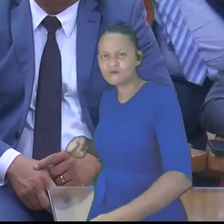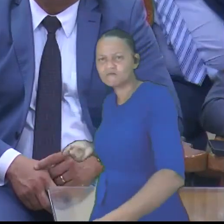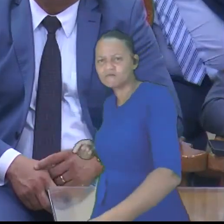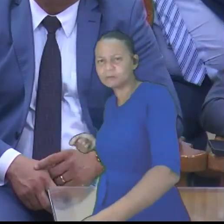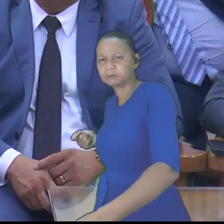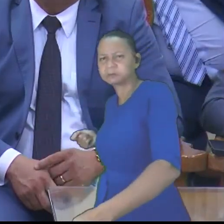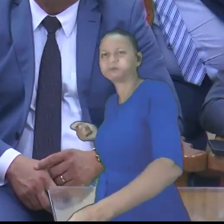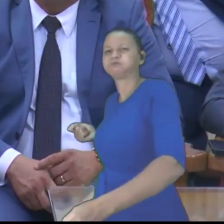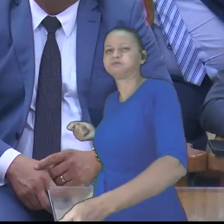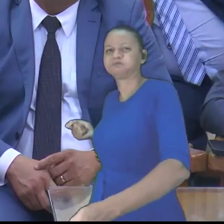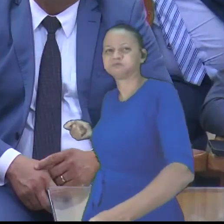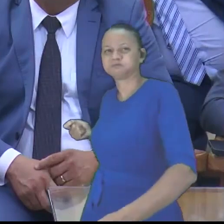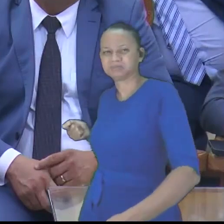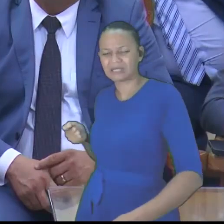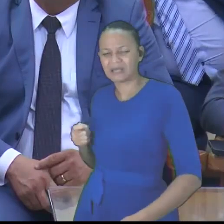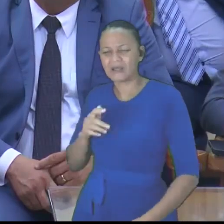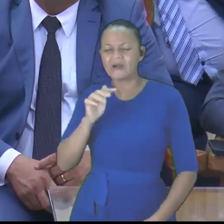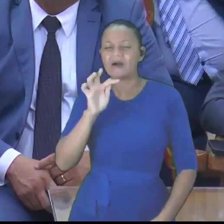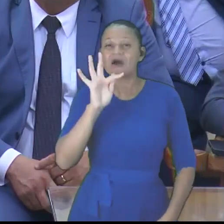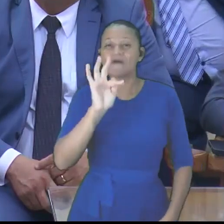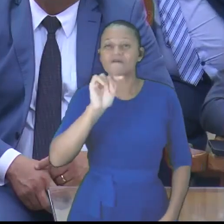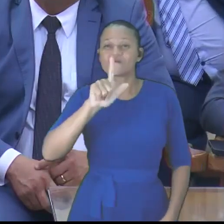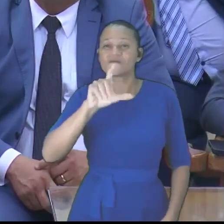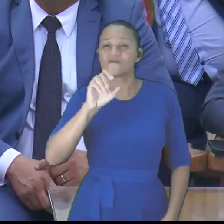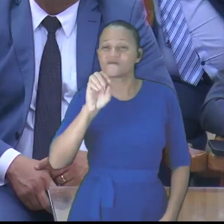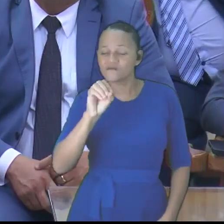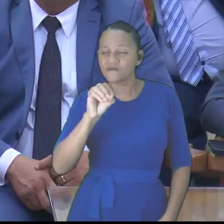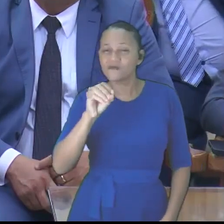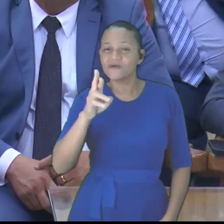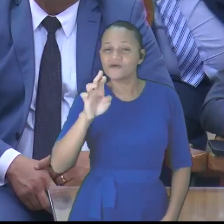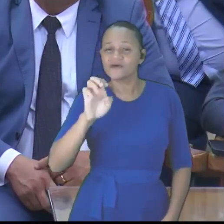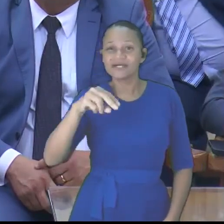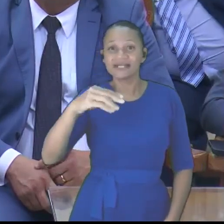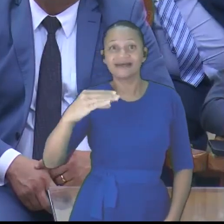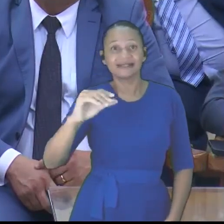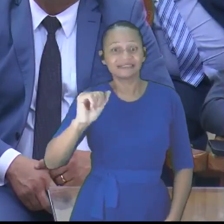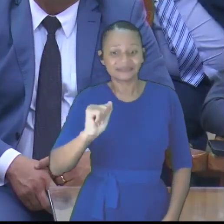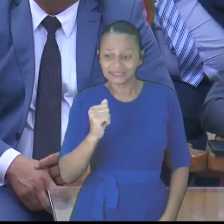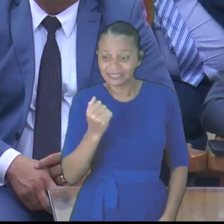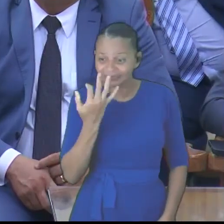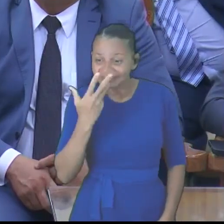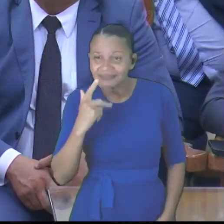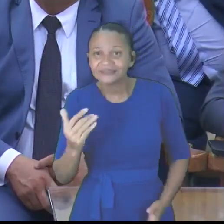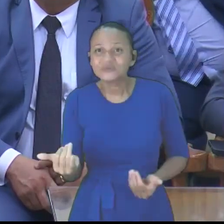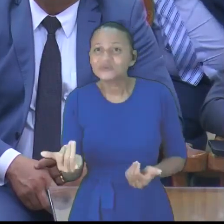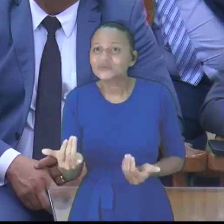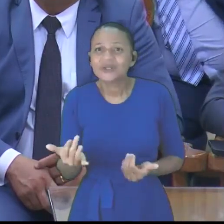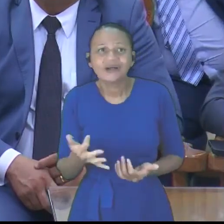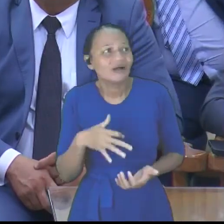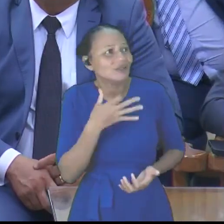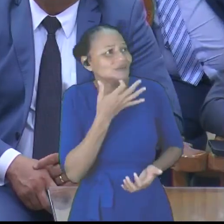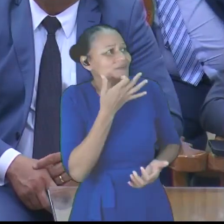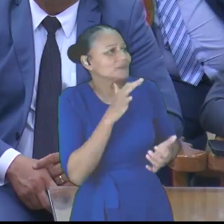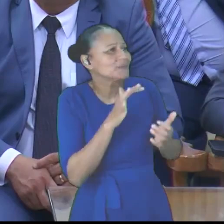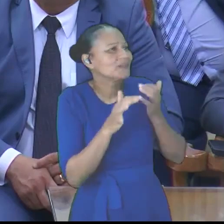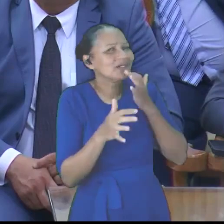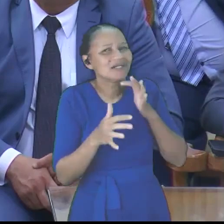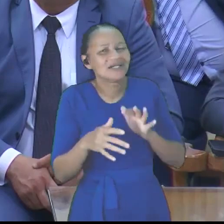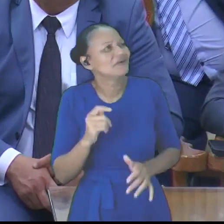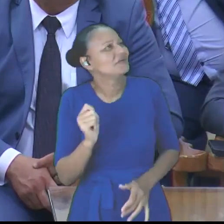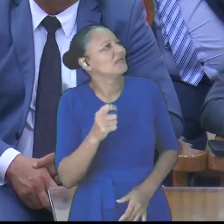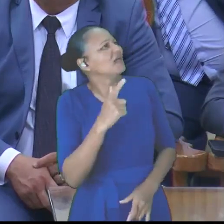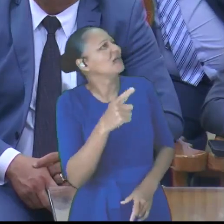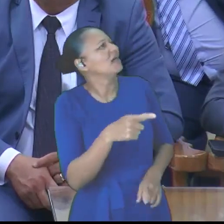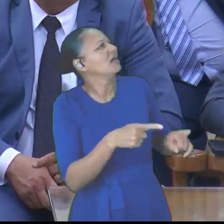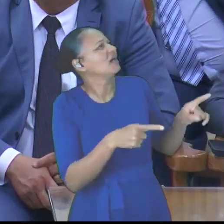parece-me que em Florença. E as crianças e os jovens dessa geração não sabem. Eles veem